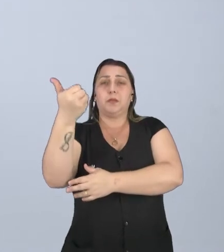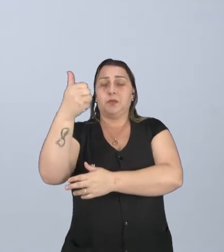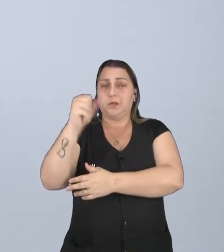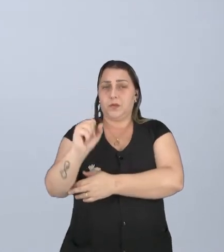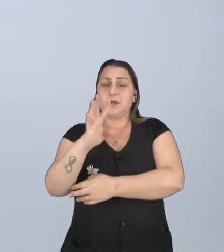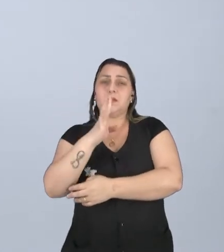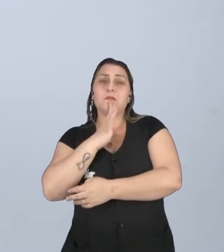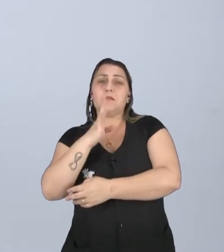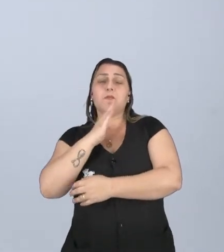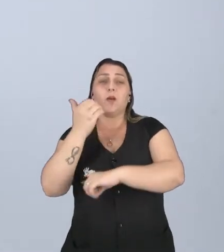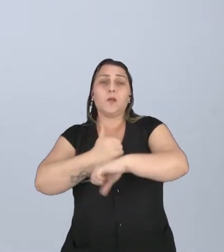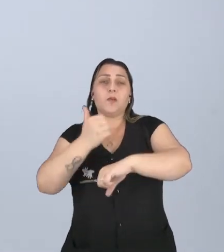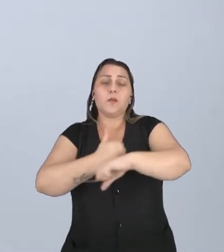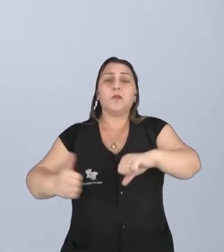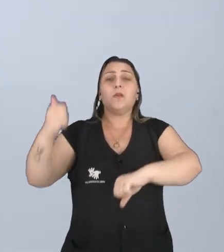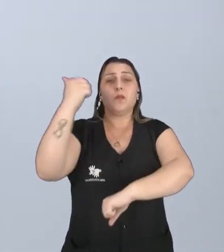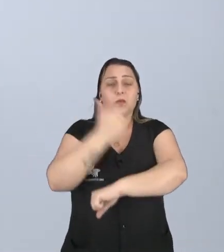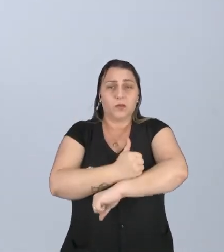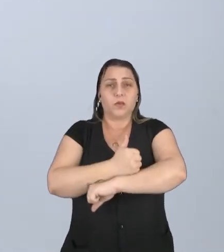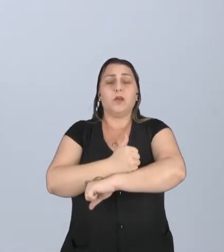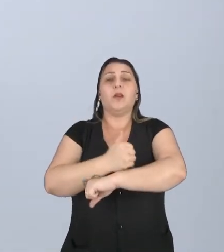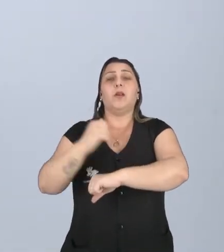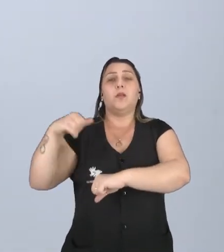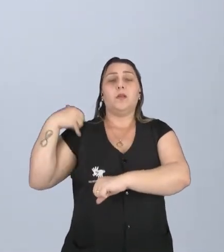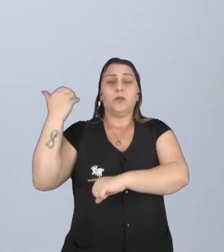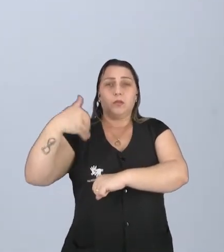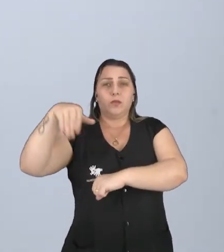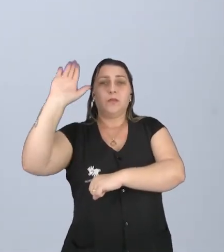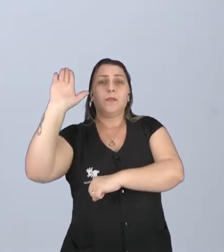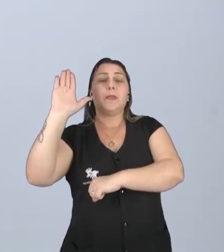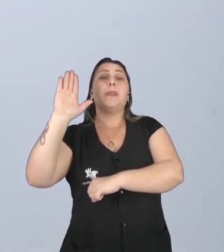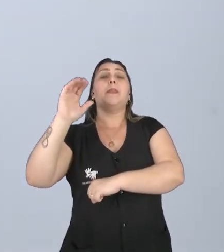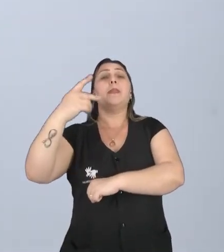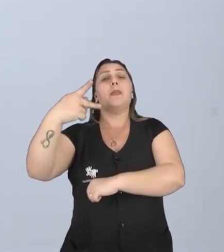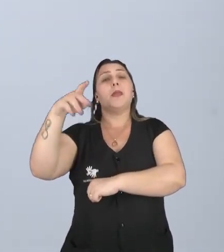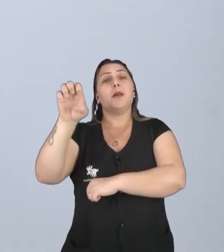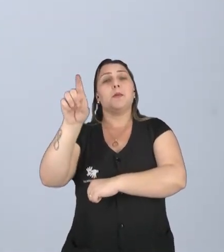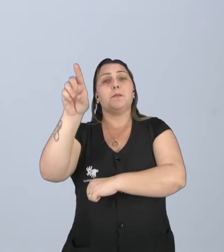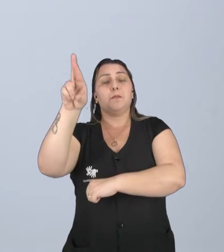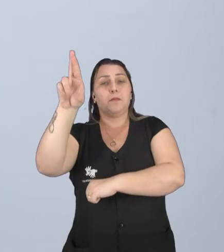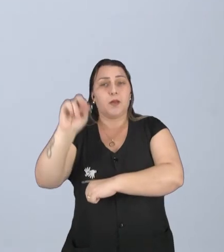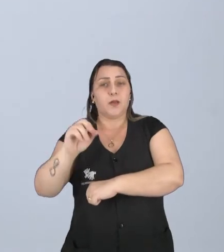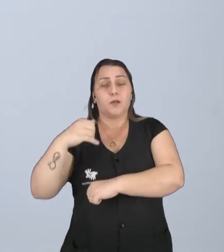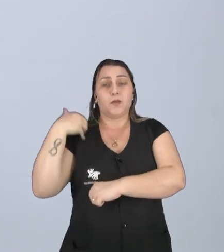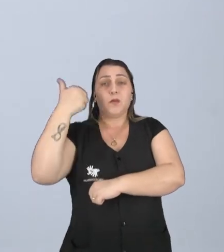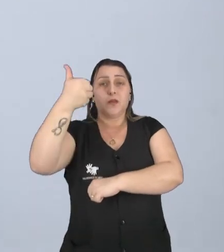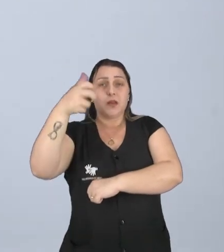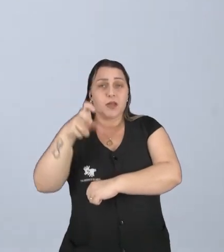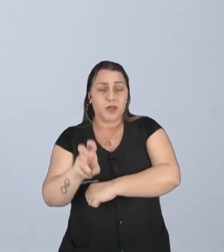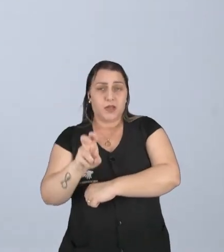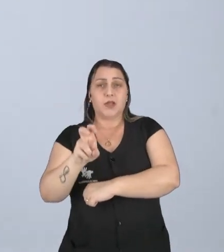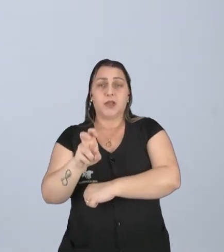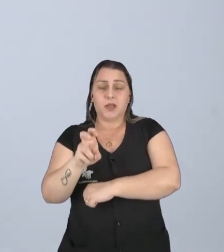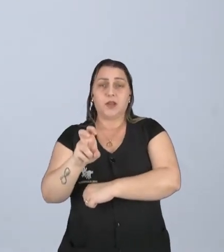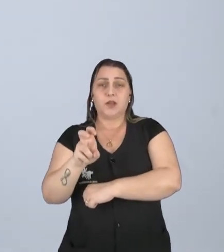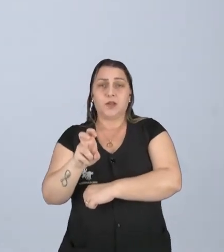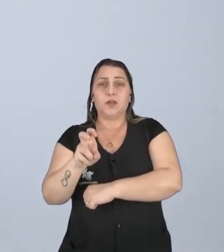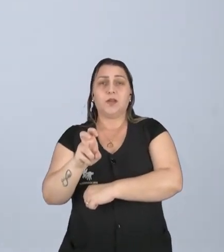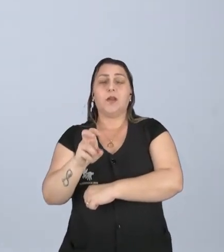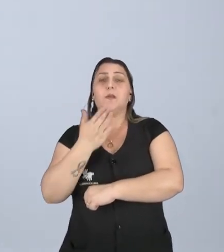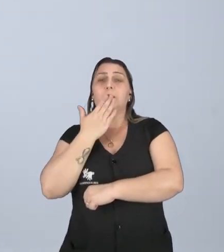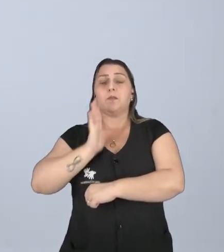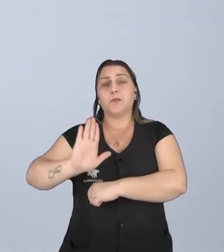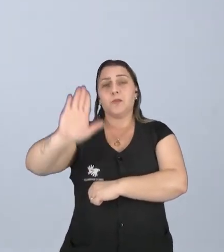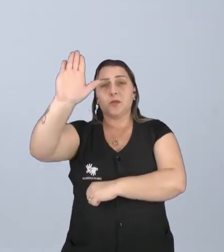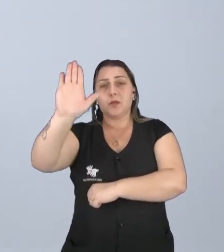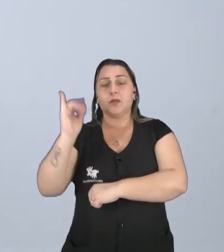episódio conhecido como golpe da maioridade. E Pedro de Alcântara, né, com 15 anos incompletos, então, ele prestou